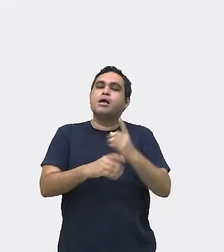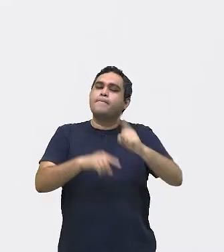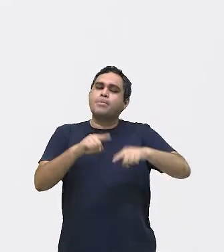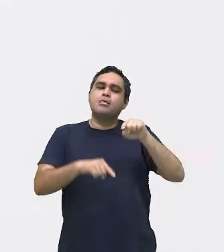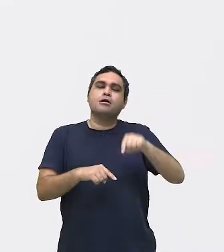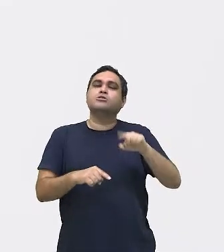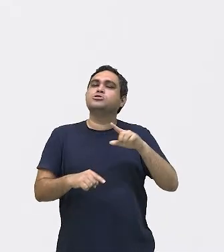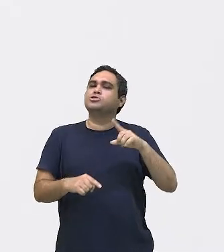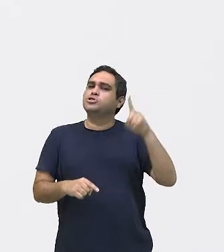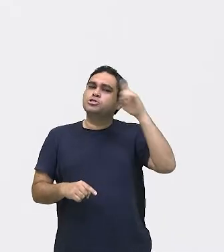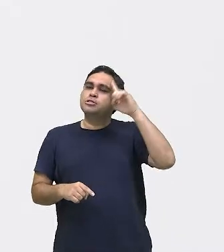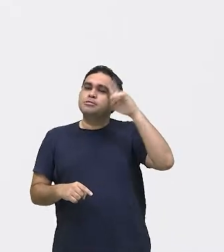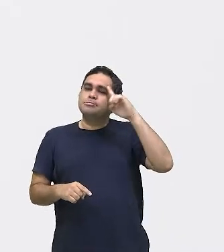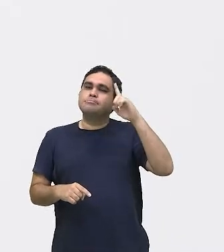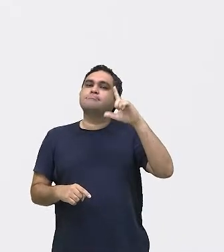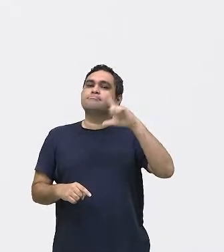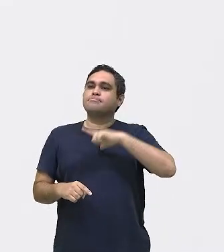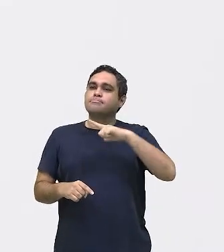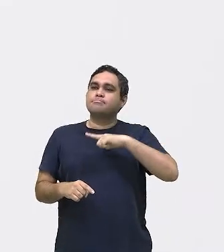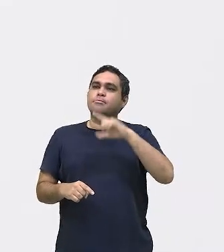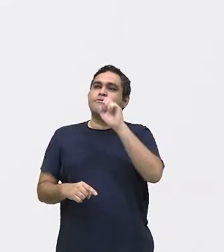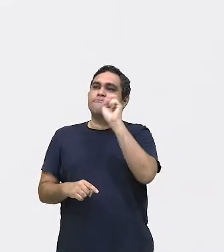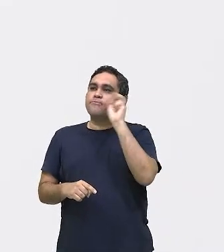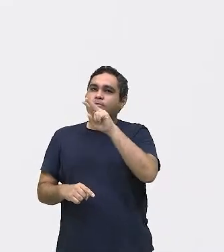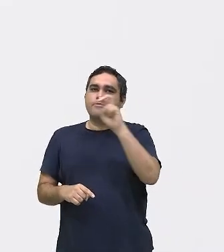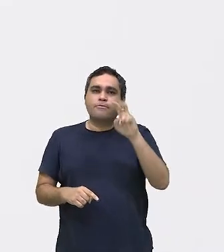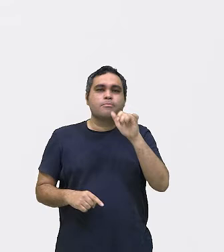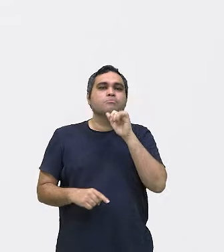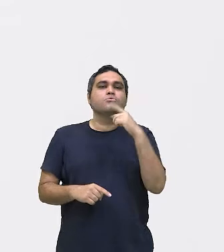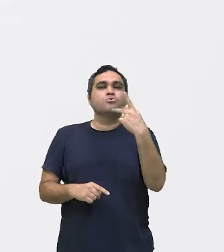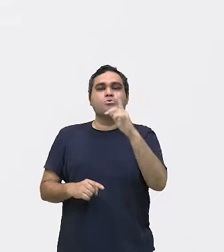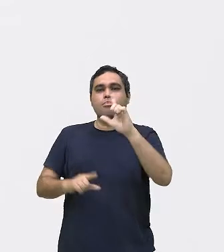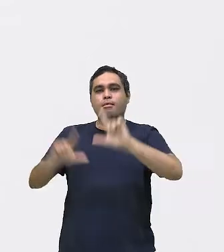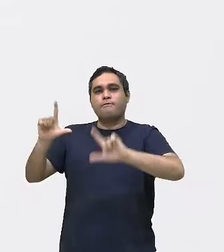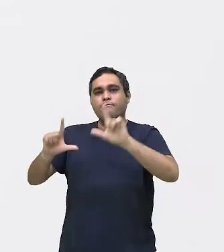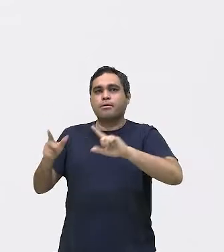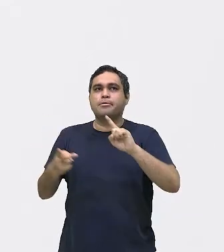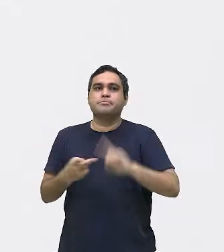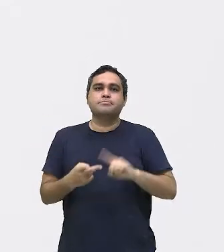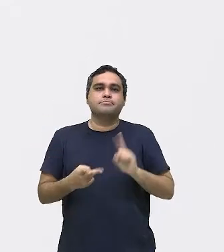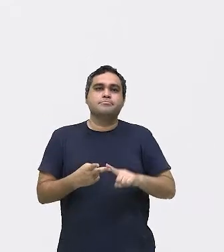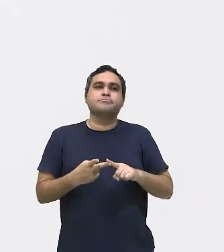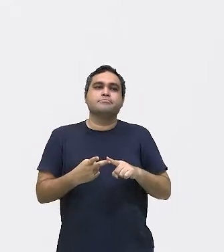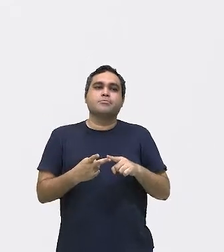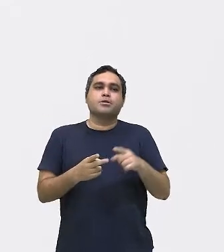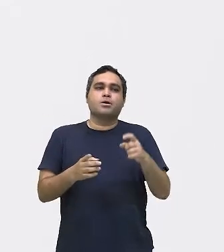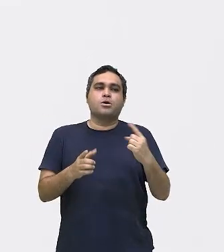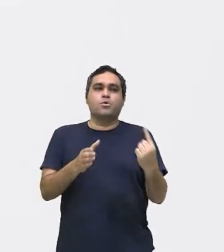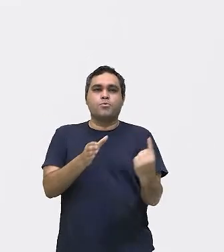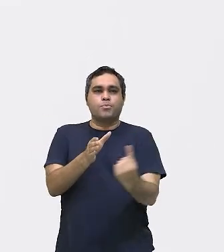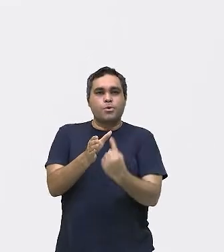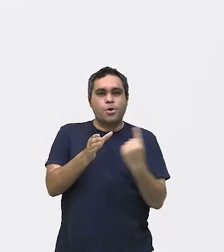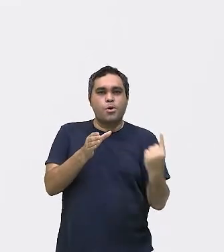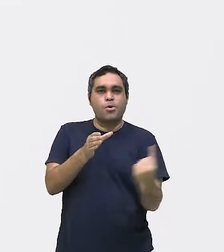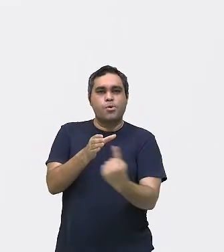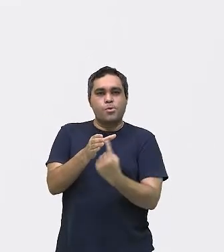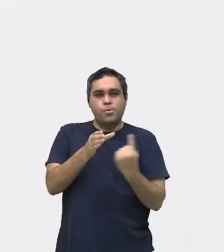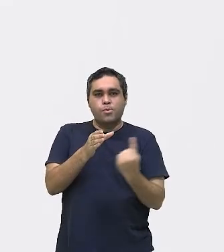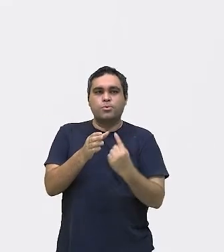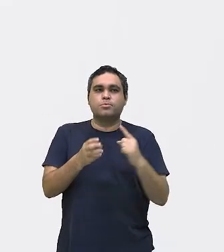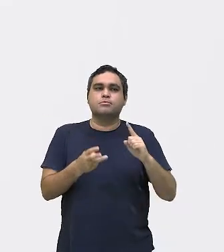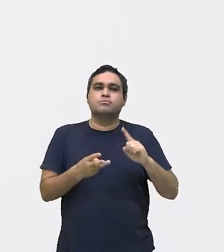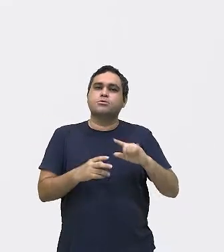for verificar aí a sua televisão, o seu micro-ondas, tudo que você tem aí na sua